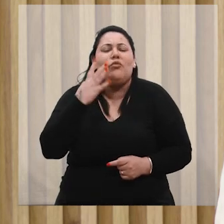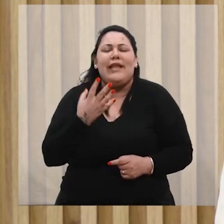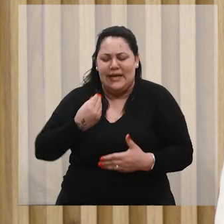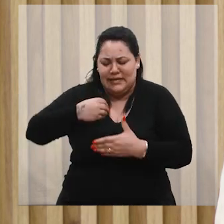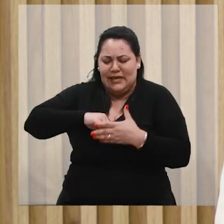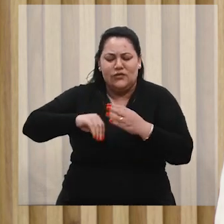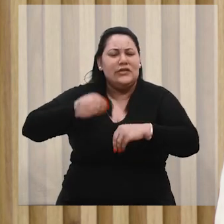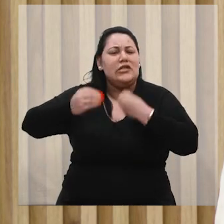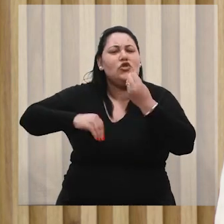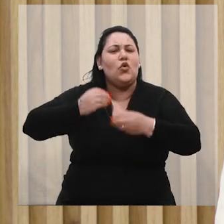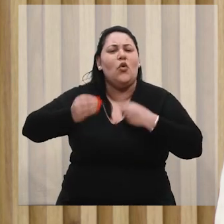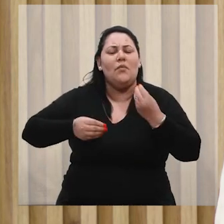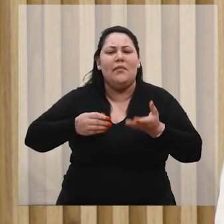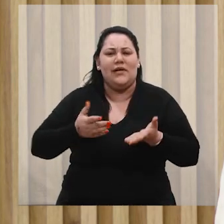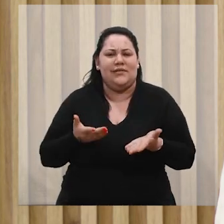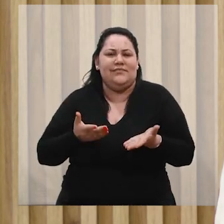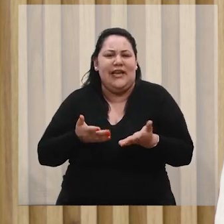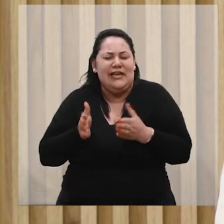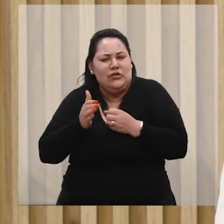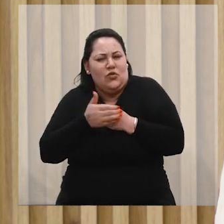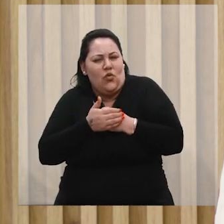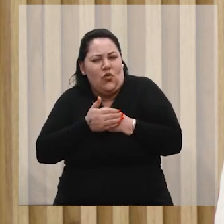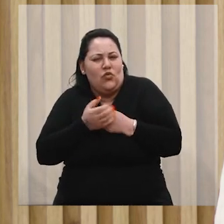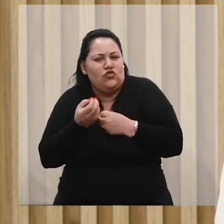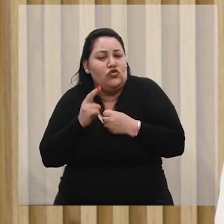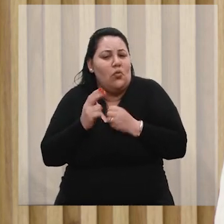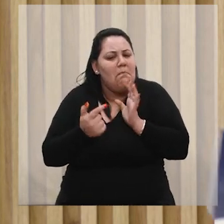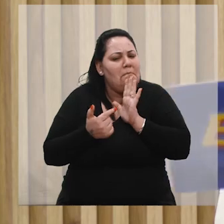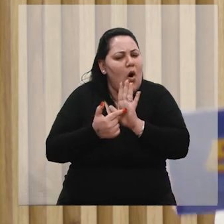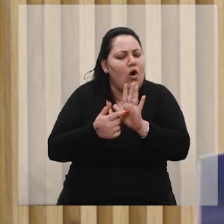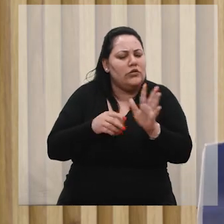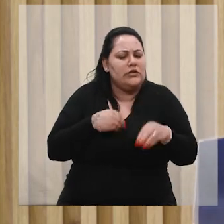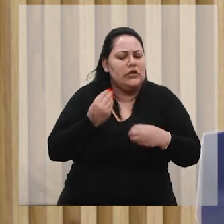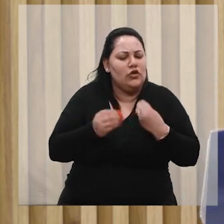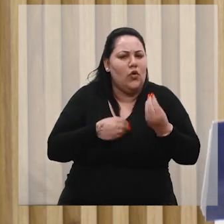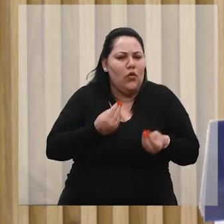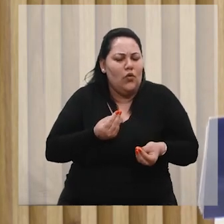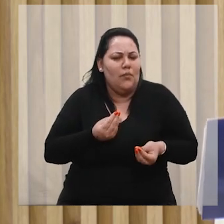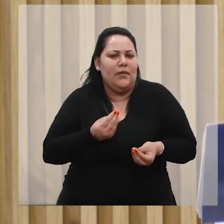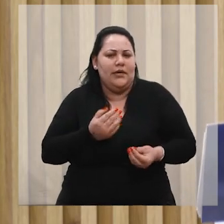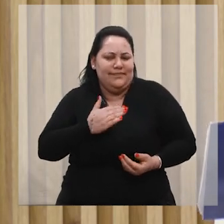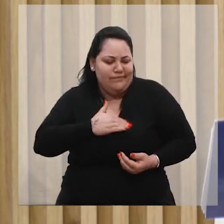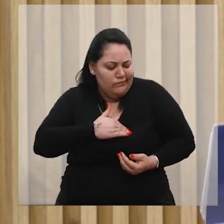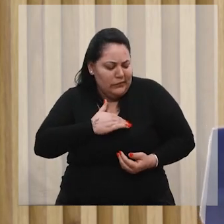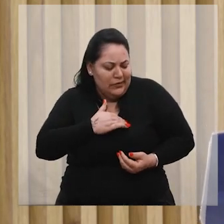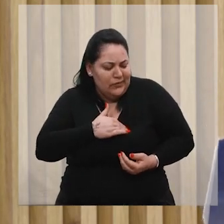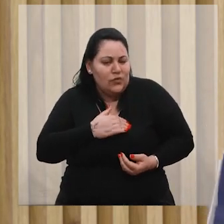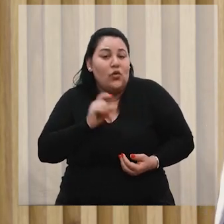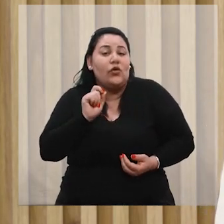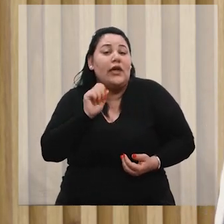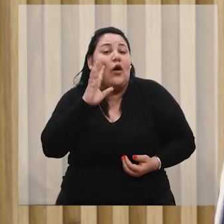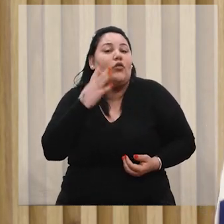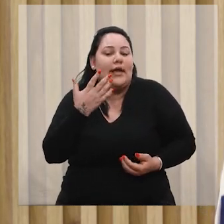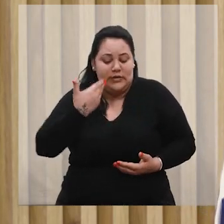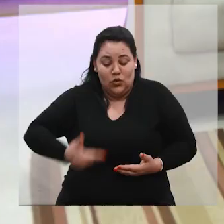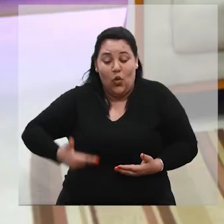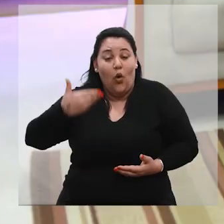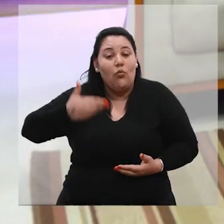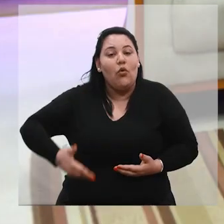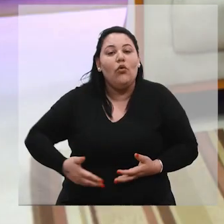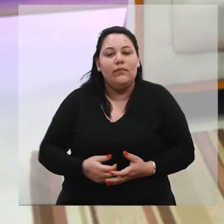doença sintomática, ou se ela se manifesta, como é que é a manifestação? É o caroço? O que mais que pode acontecer?